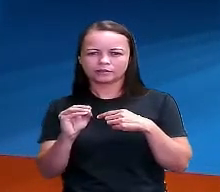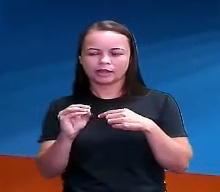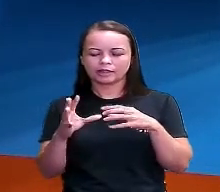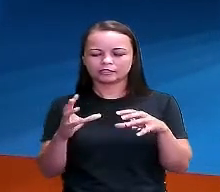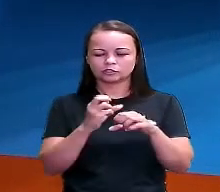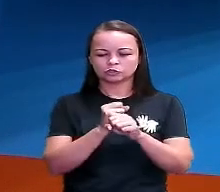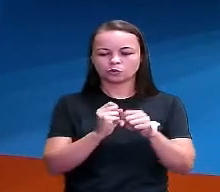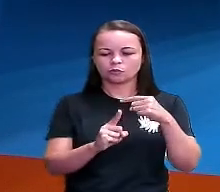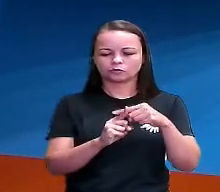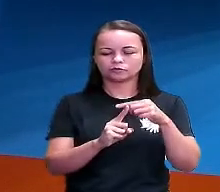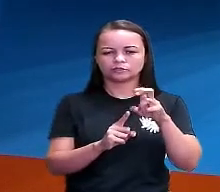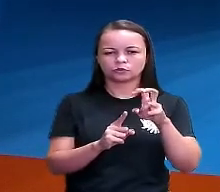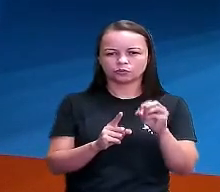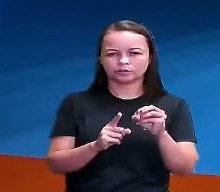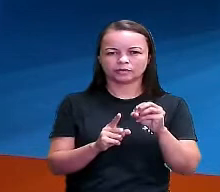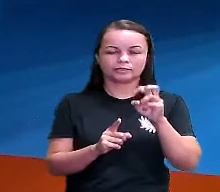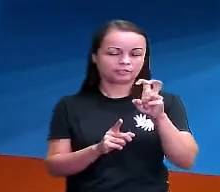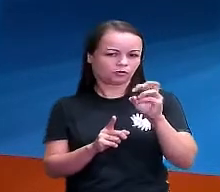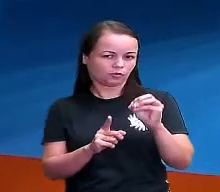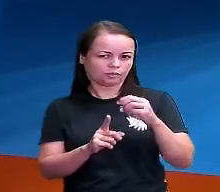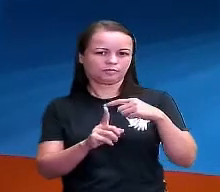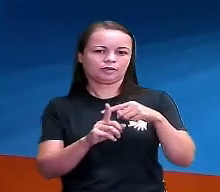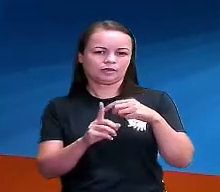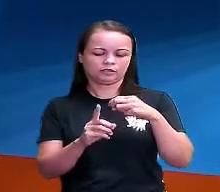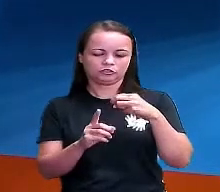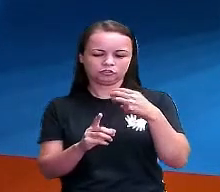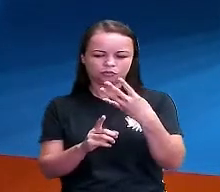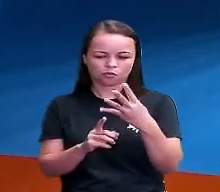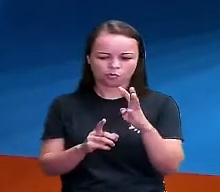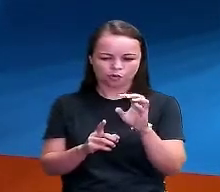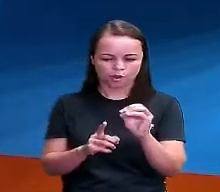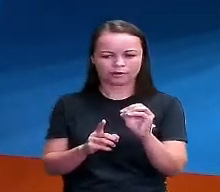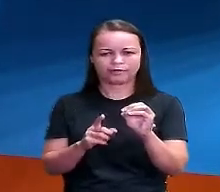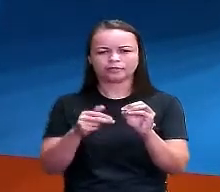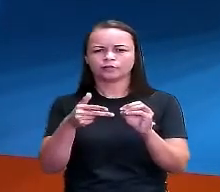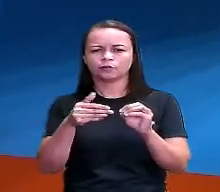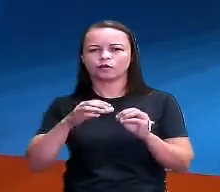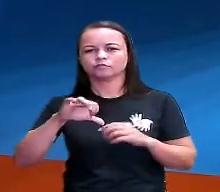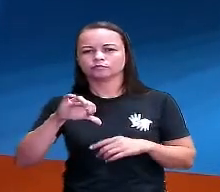ficou 50 mais 30 mais 40, que deu